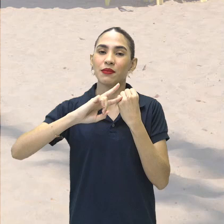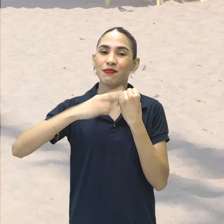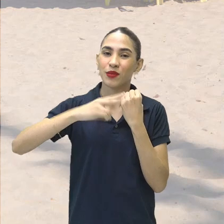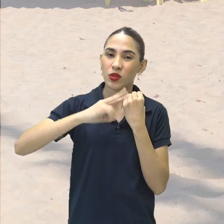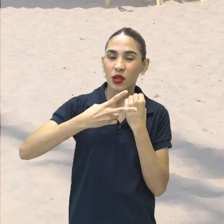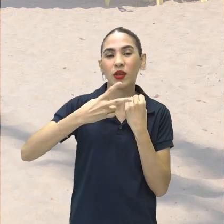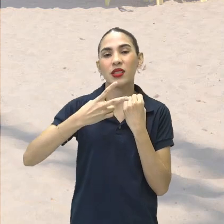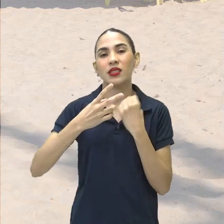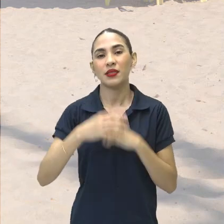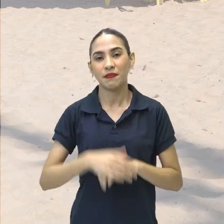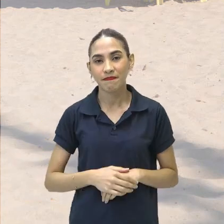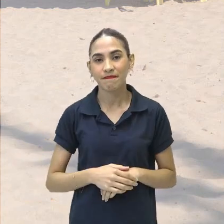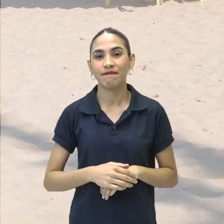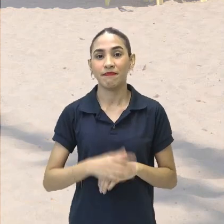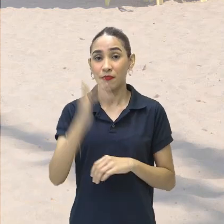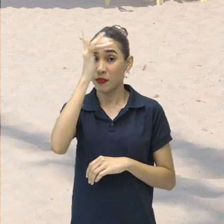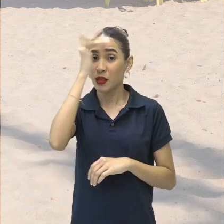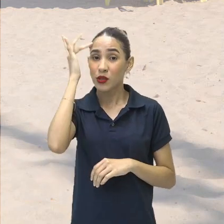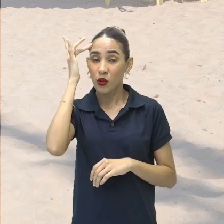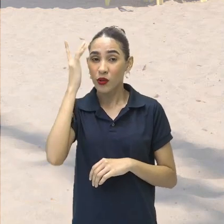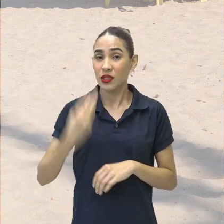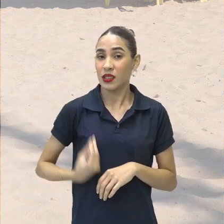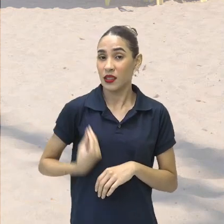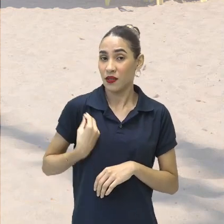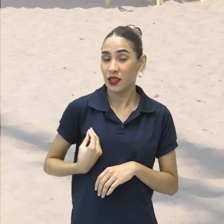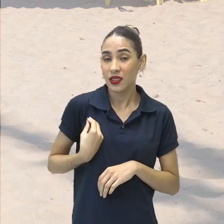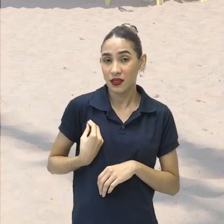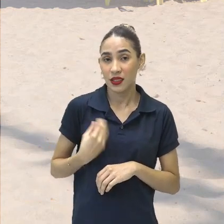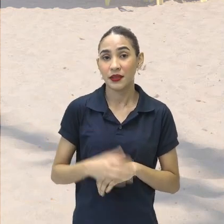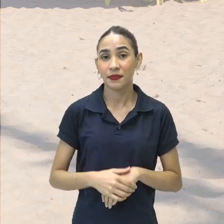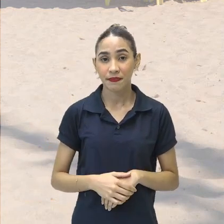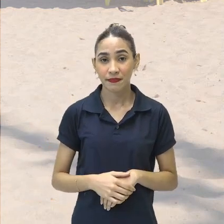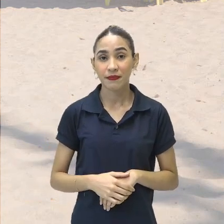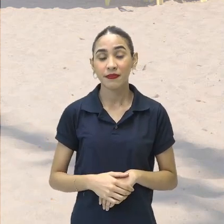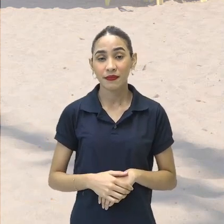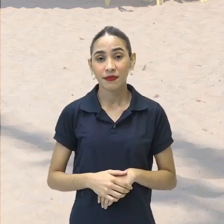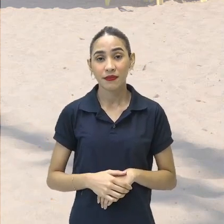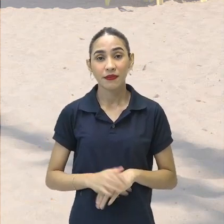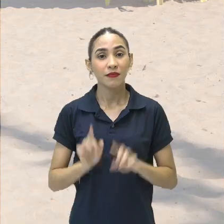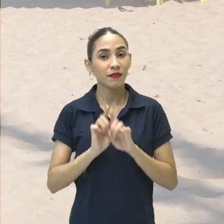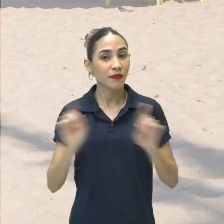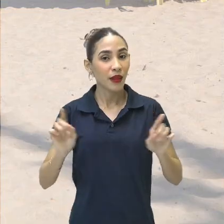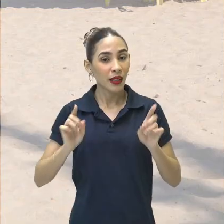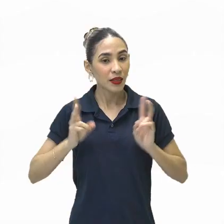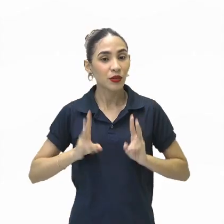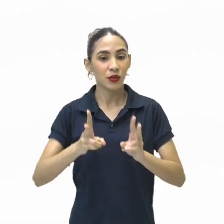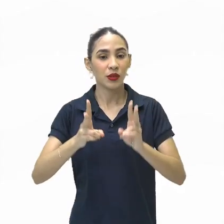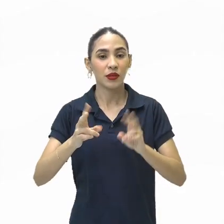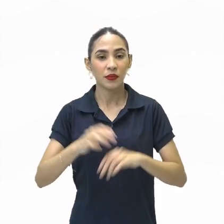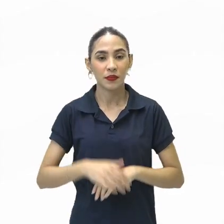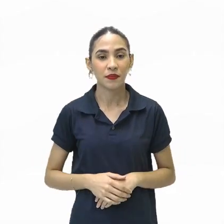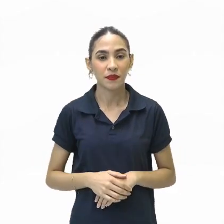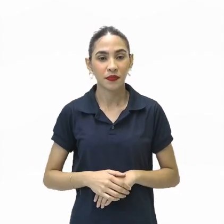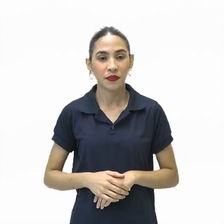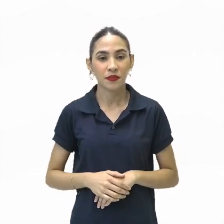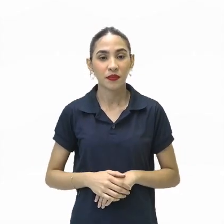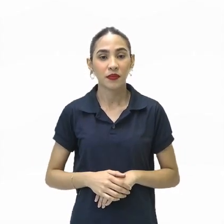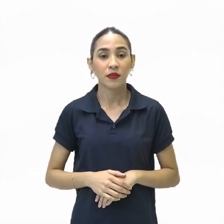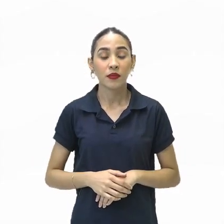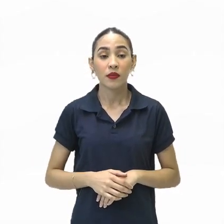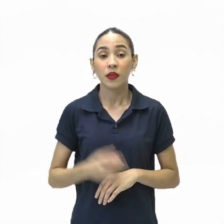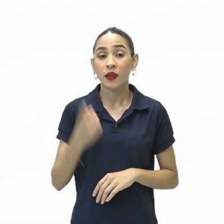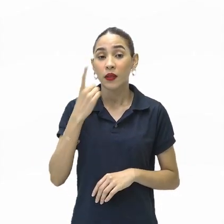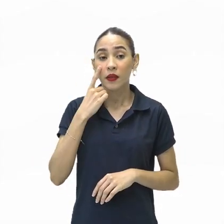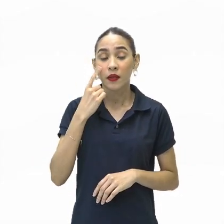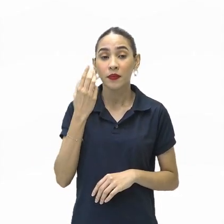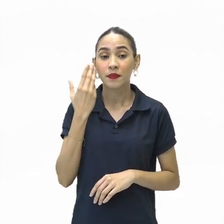impacto nas pessoas que estão ali ao redor, né? Mas vamos dar adiantamento. Dê uma